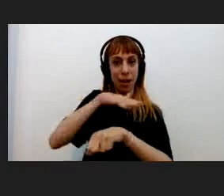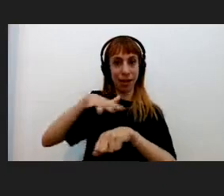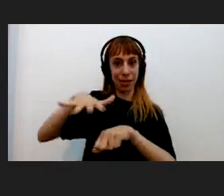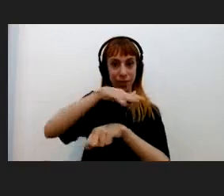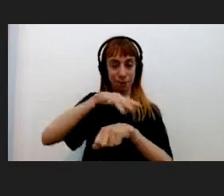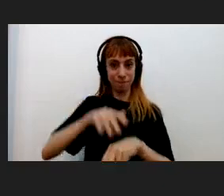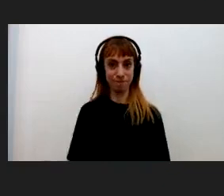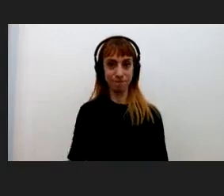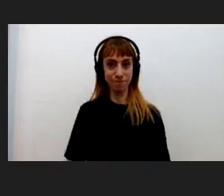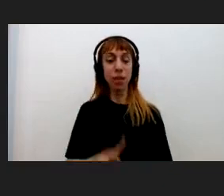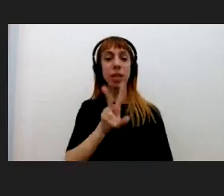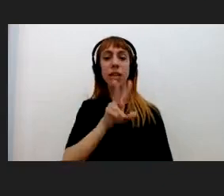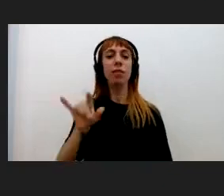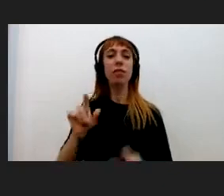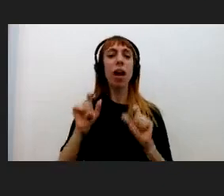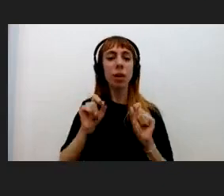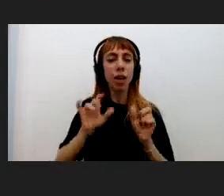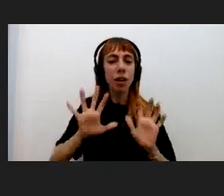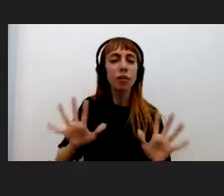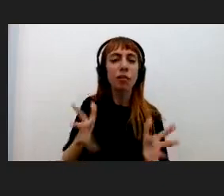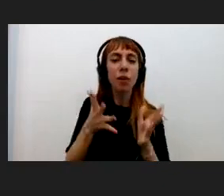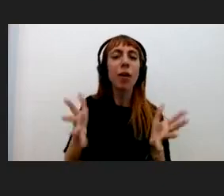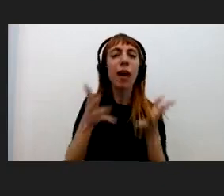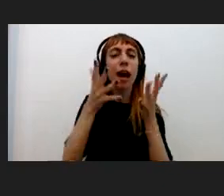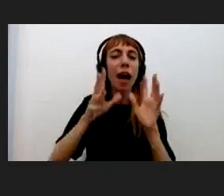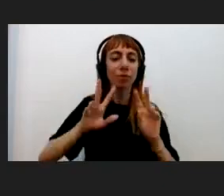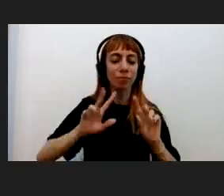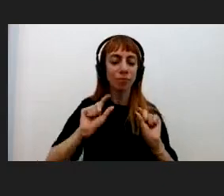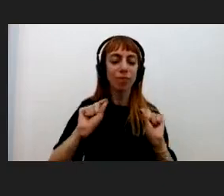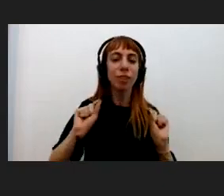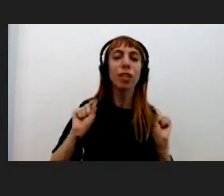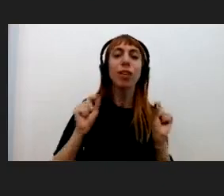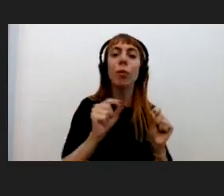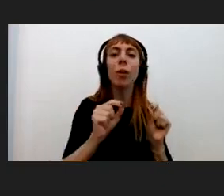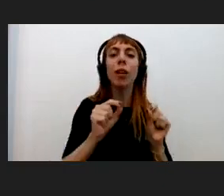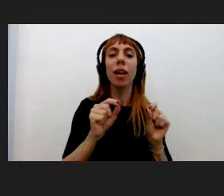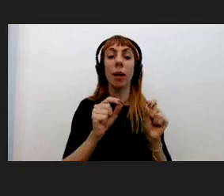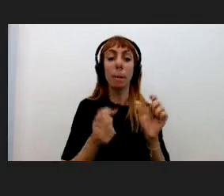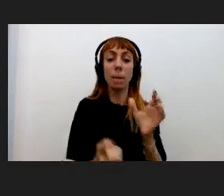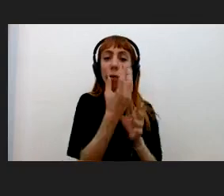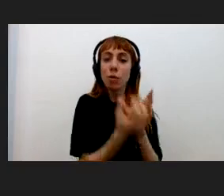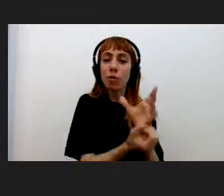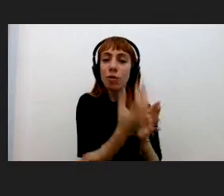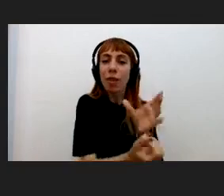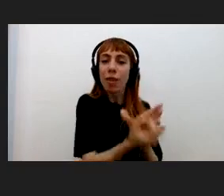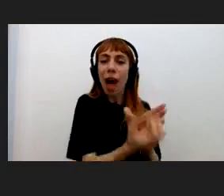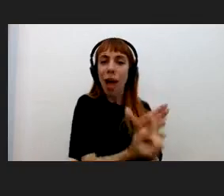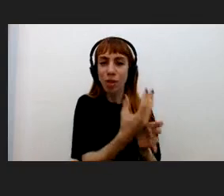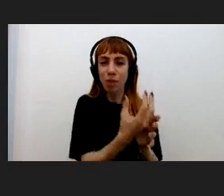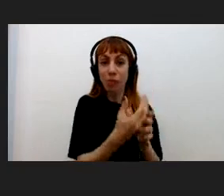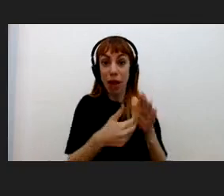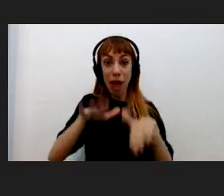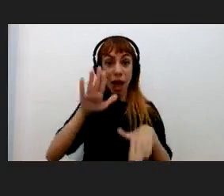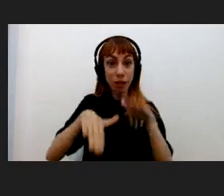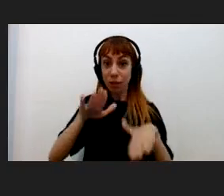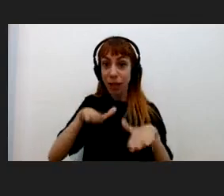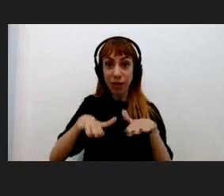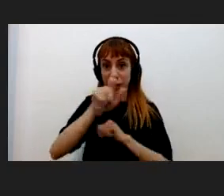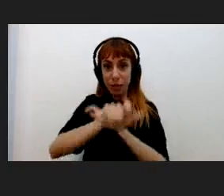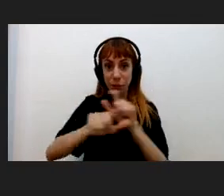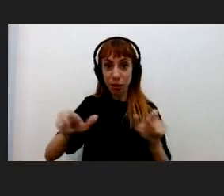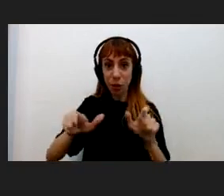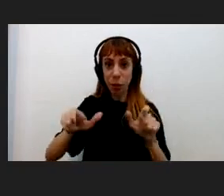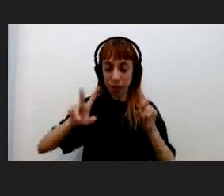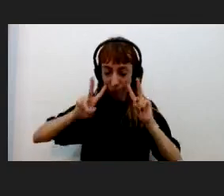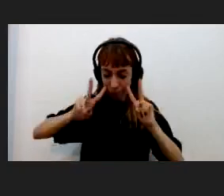confundem a questão da identidade pessoal, enfim, com uma compreensão de